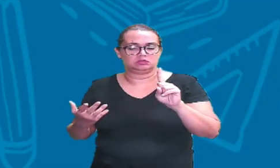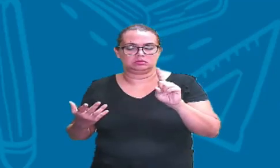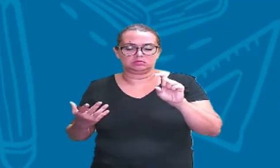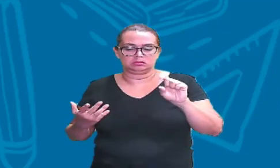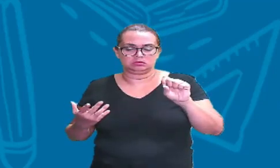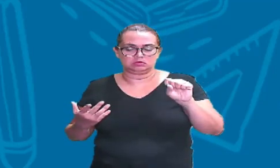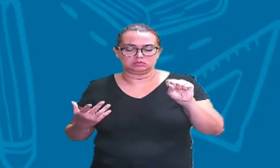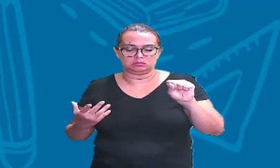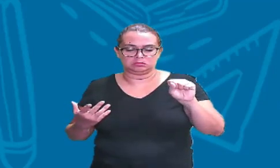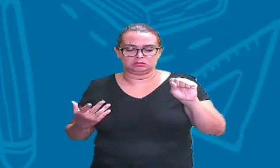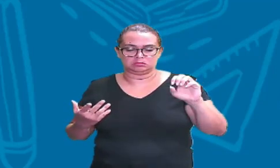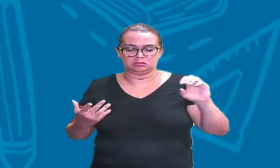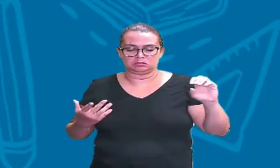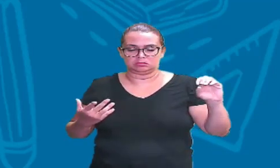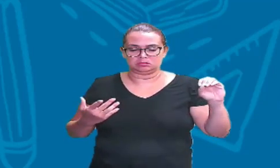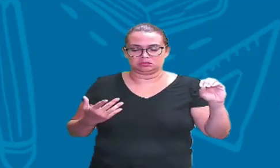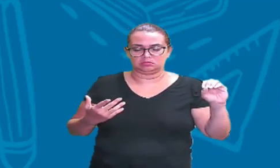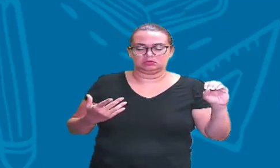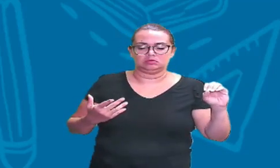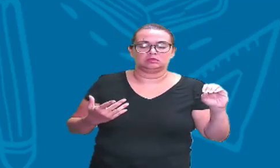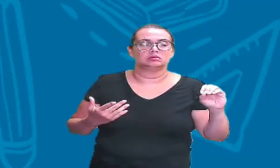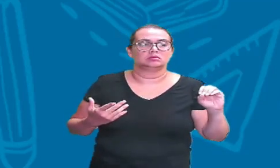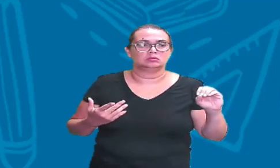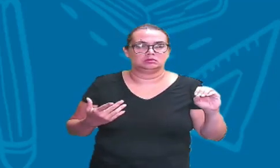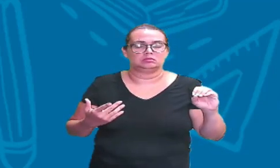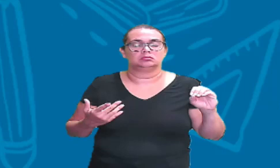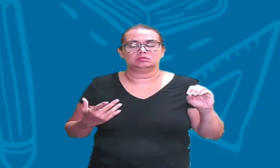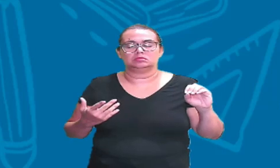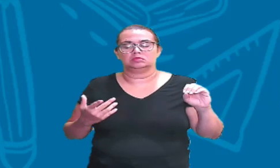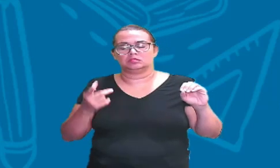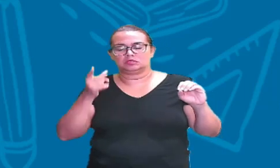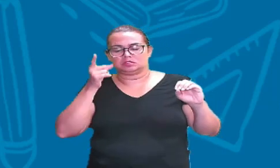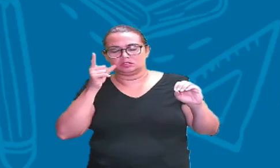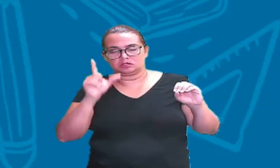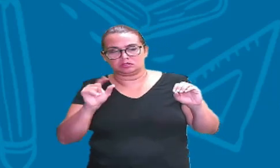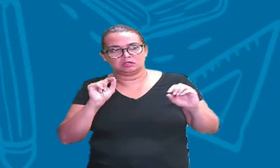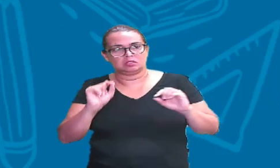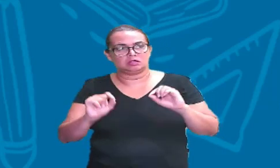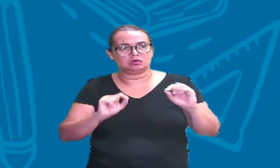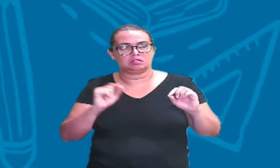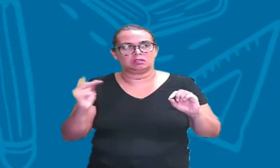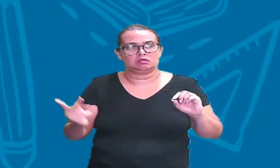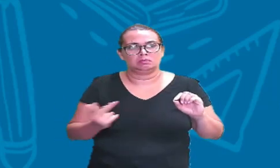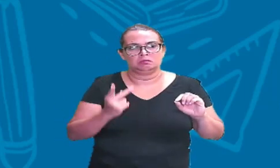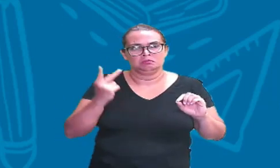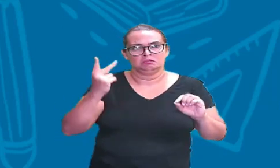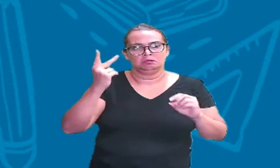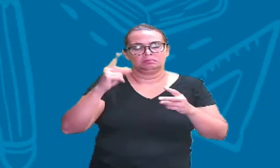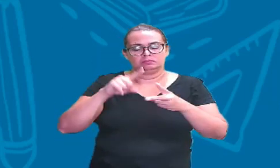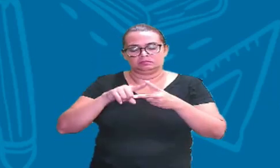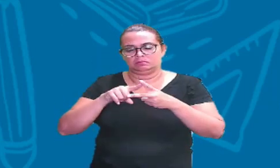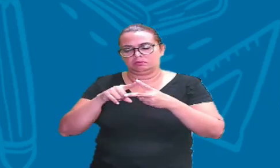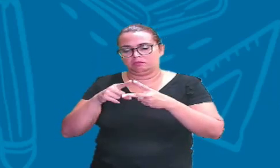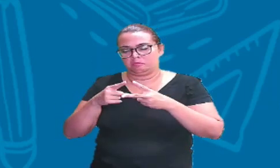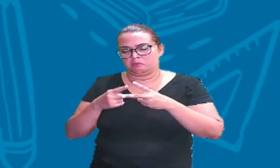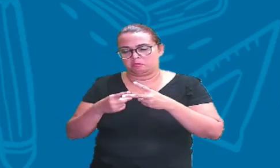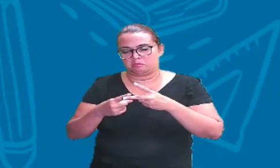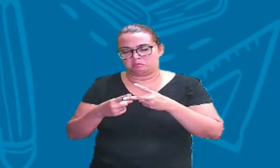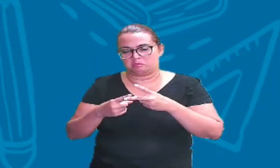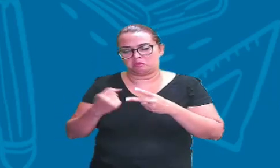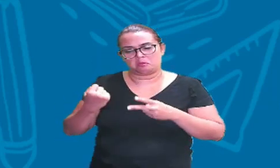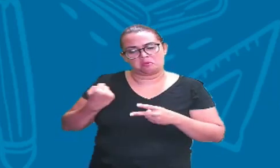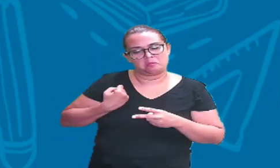180. Olha! Então, eu consigo identificar o valor do ângulo sem